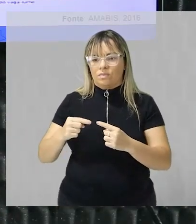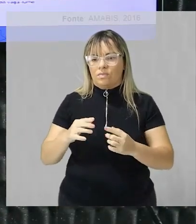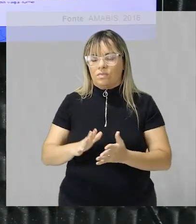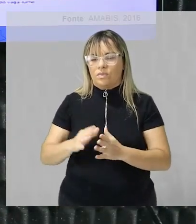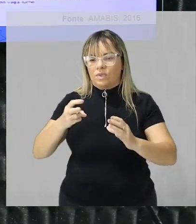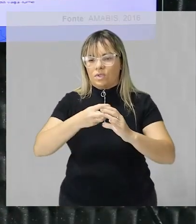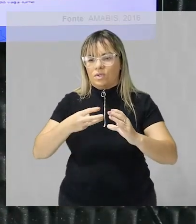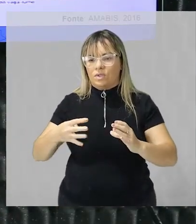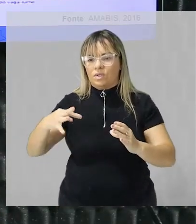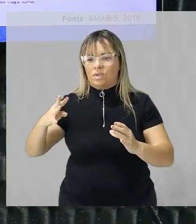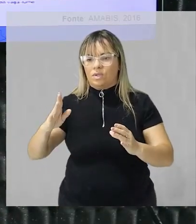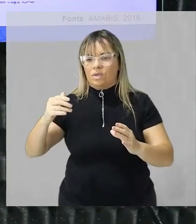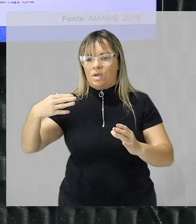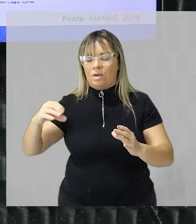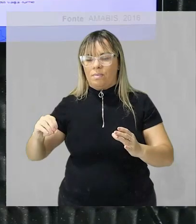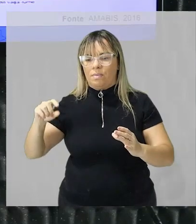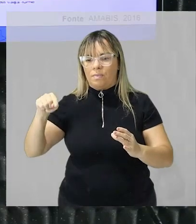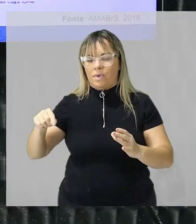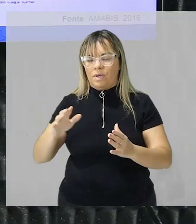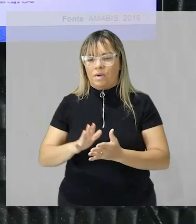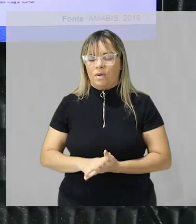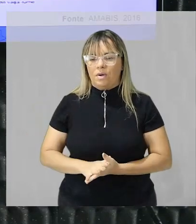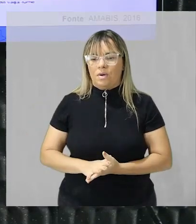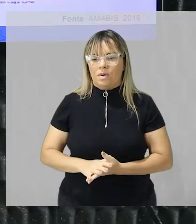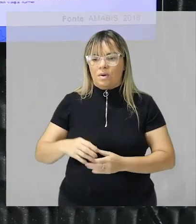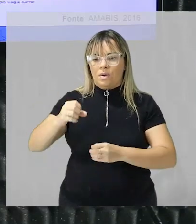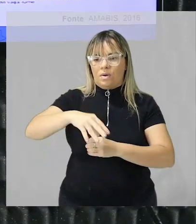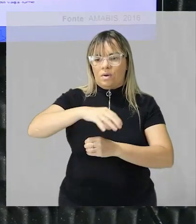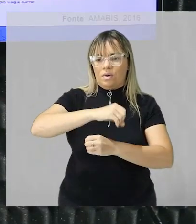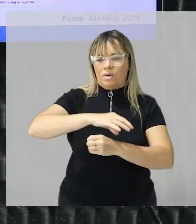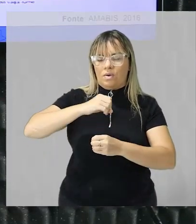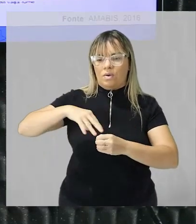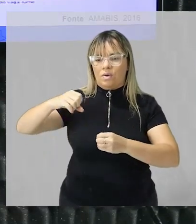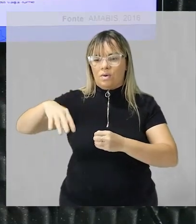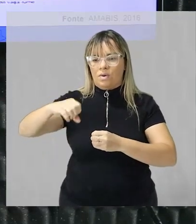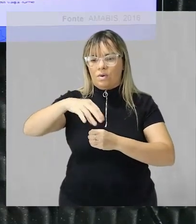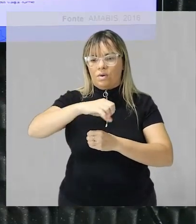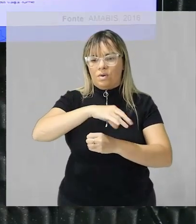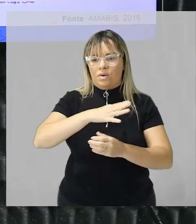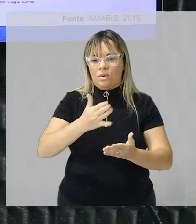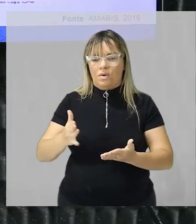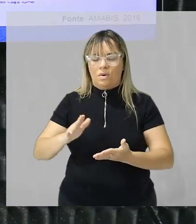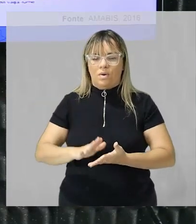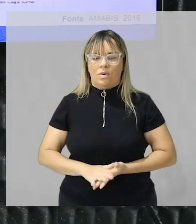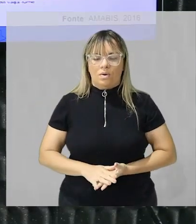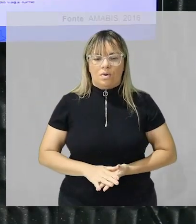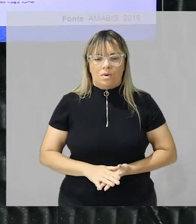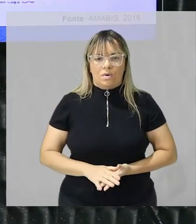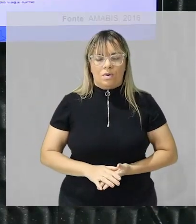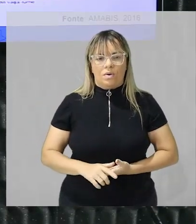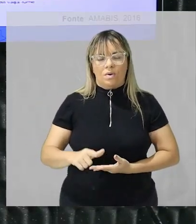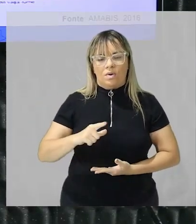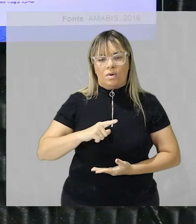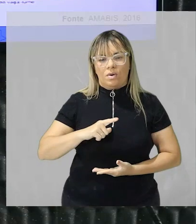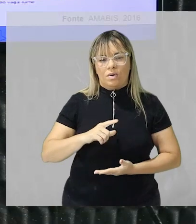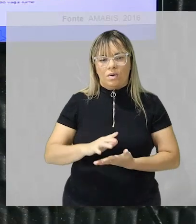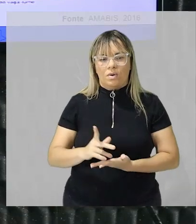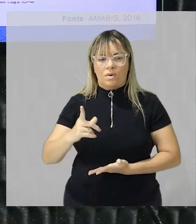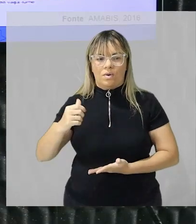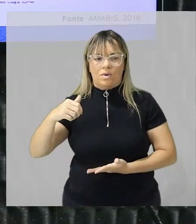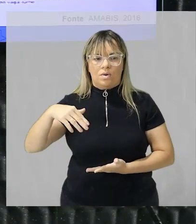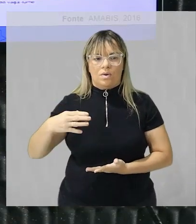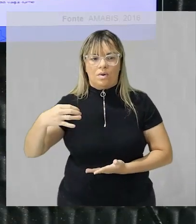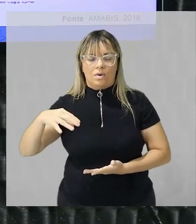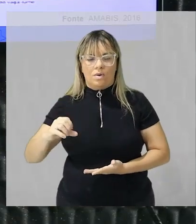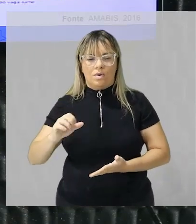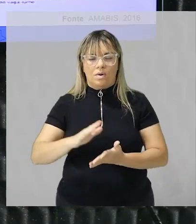por exemplo. Então foi incorporado esse plasmídio contendo o gene do vagalume, né, para a produção daquela substância